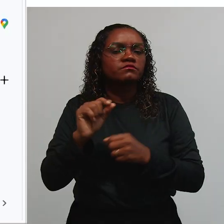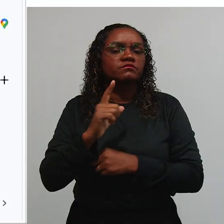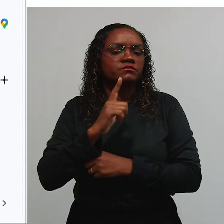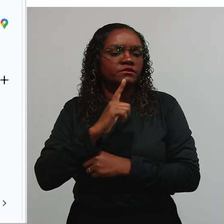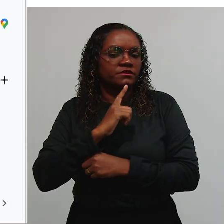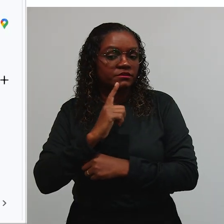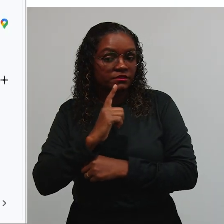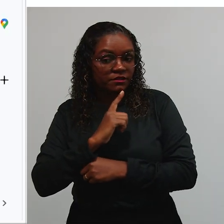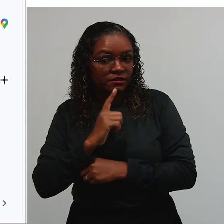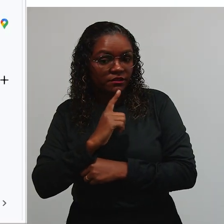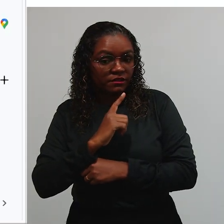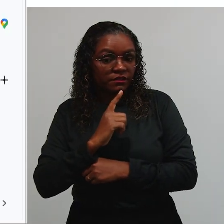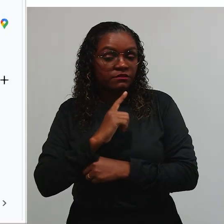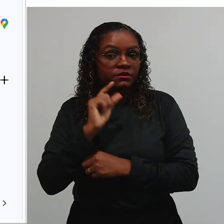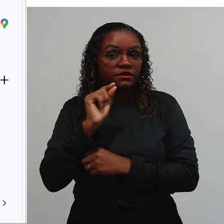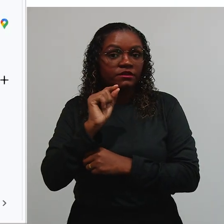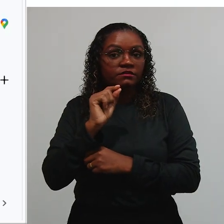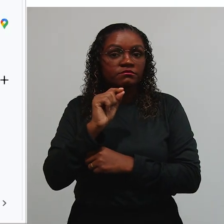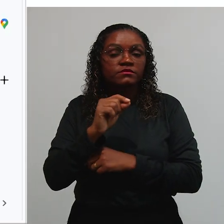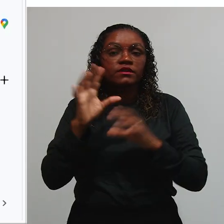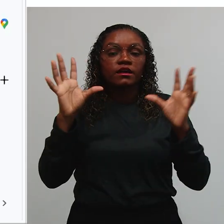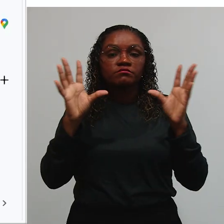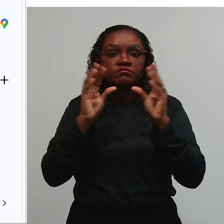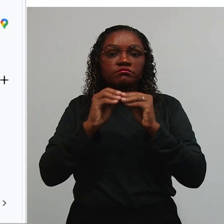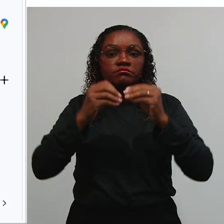introdução a gente tem a delimitação